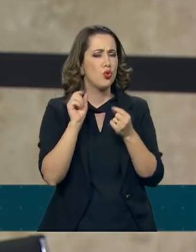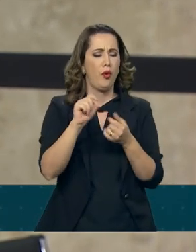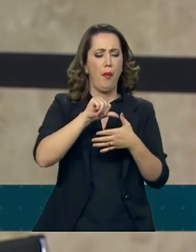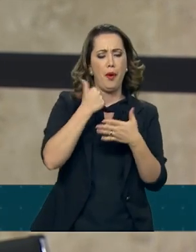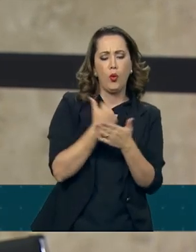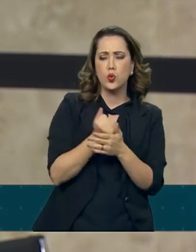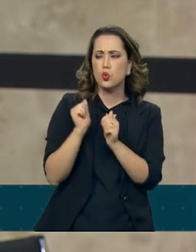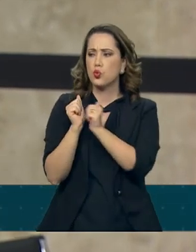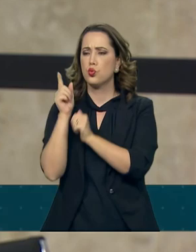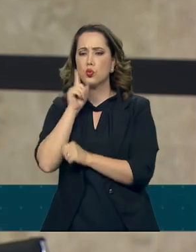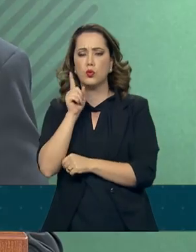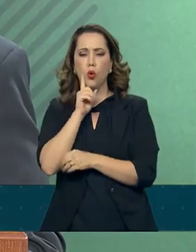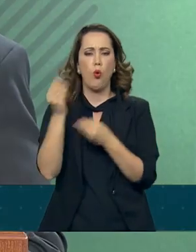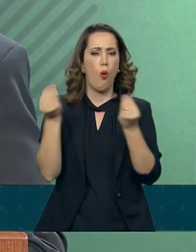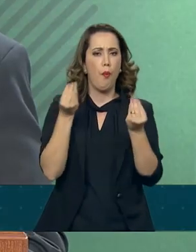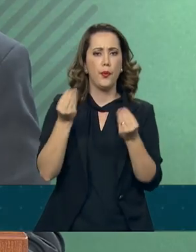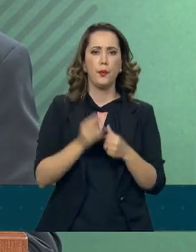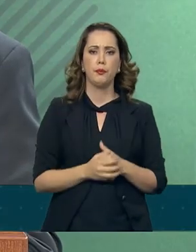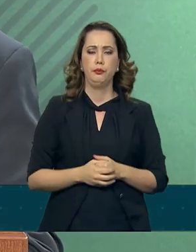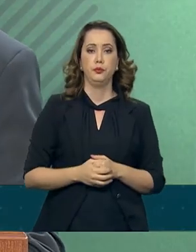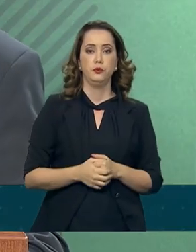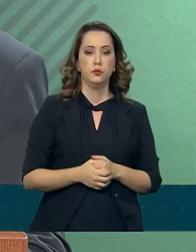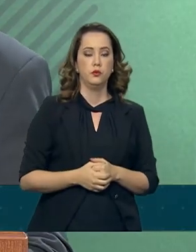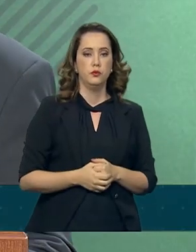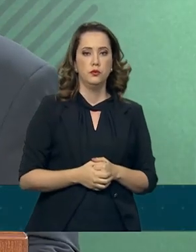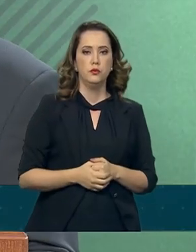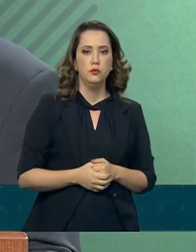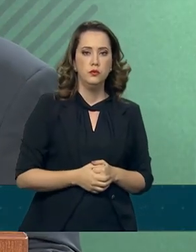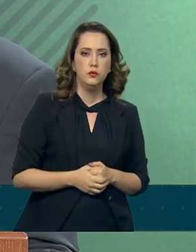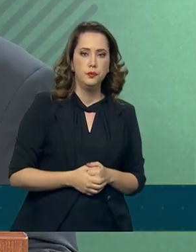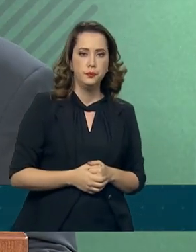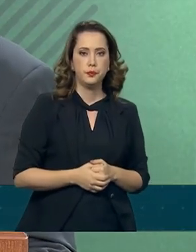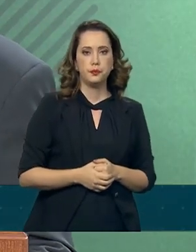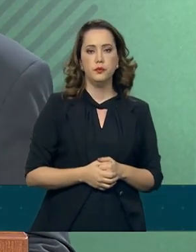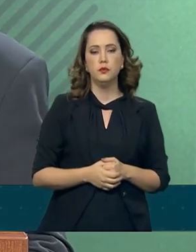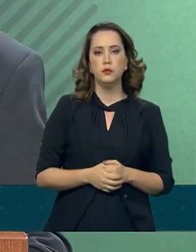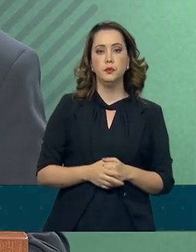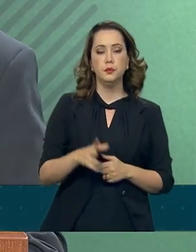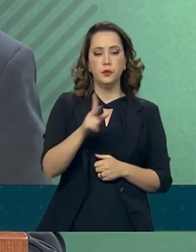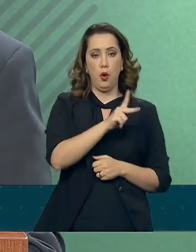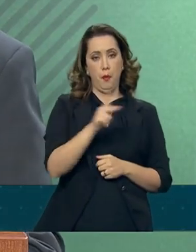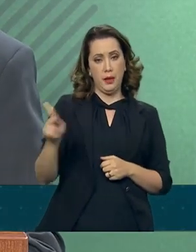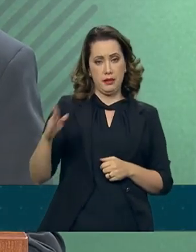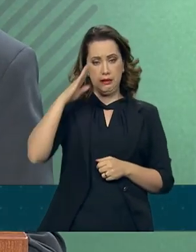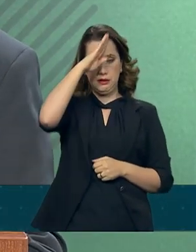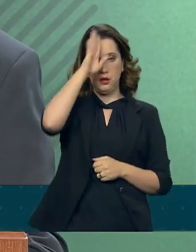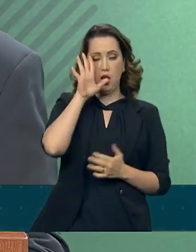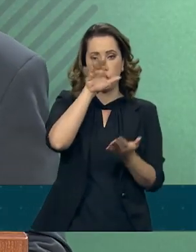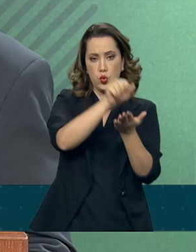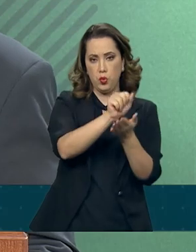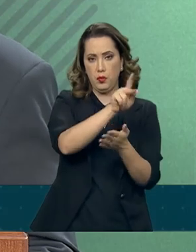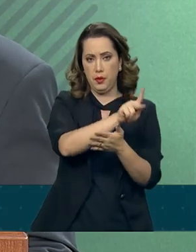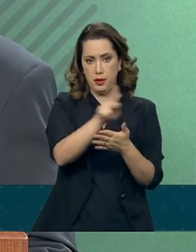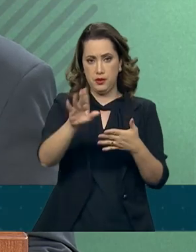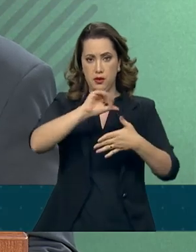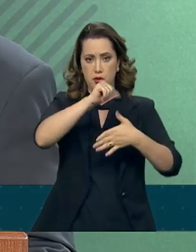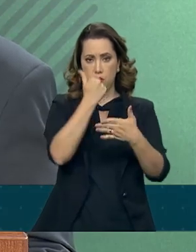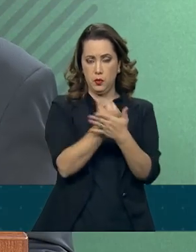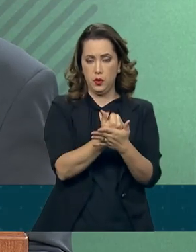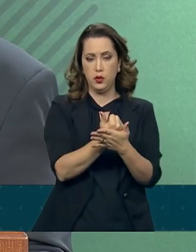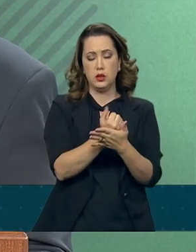em relação a isso é o presidente vai assumir é pro tempore a a presidência do mercosul e